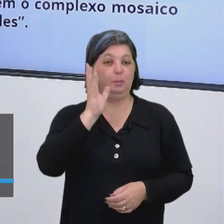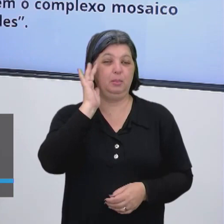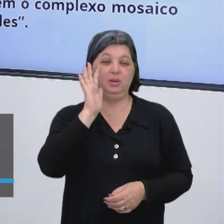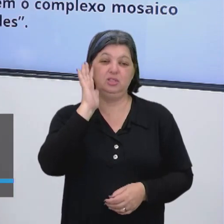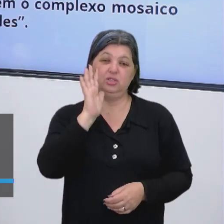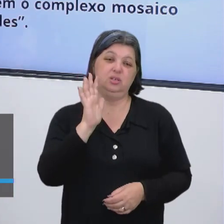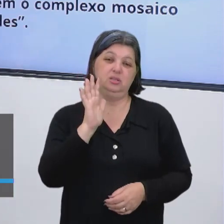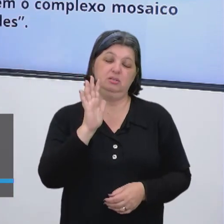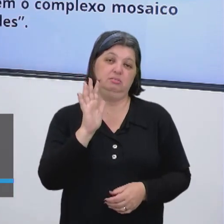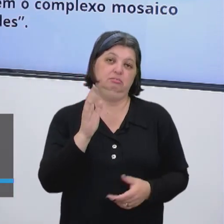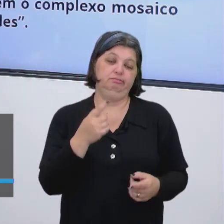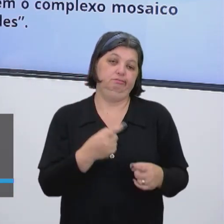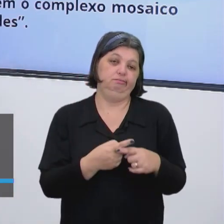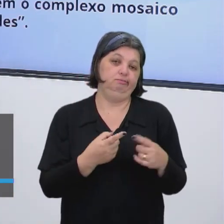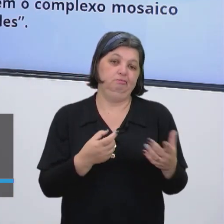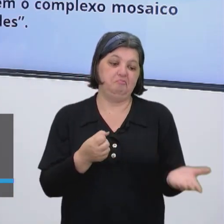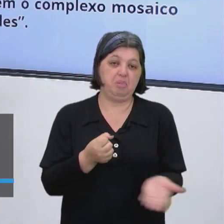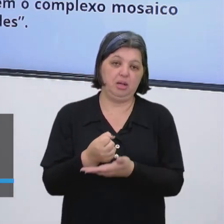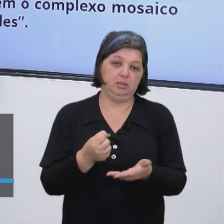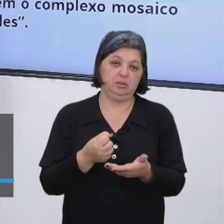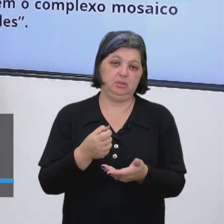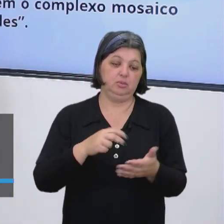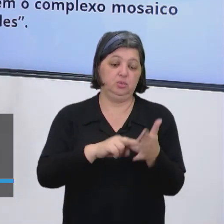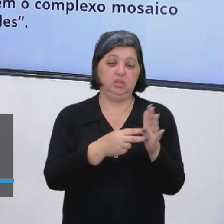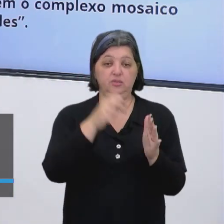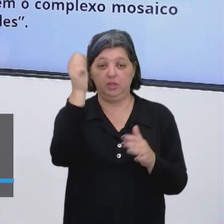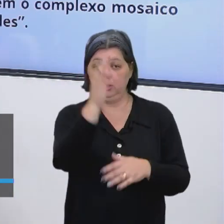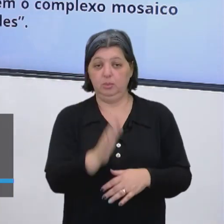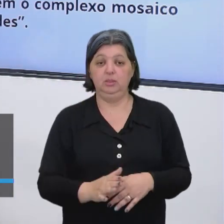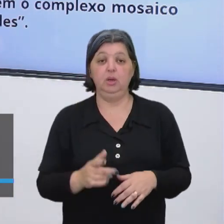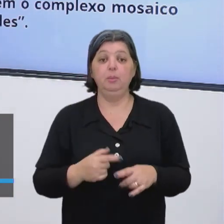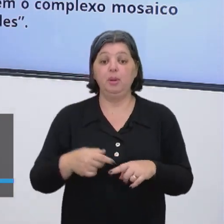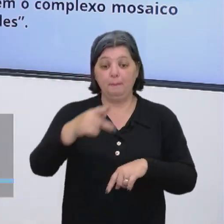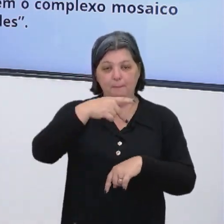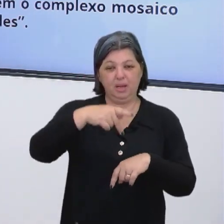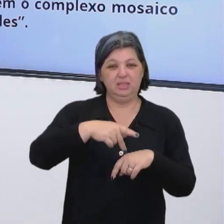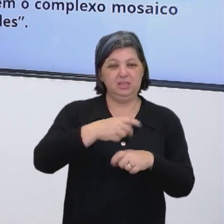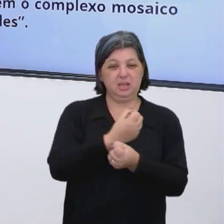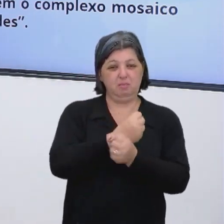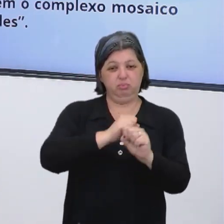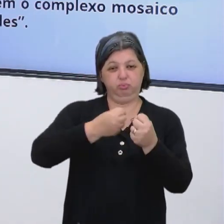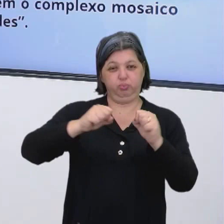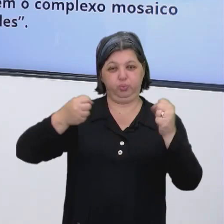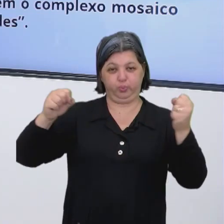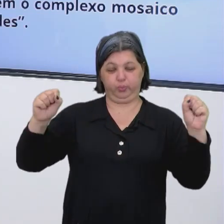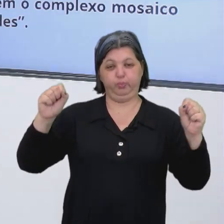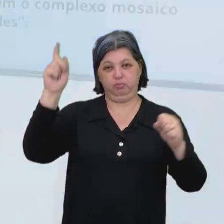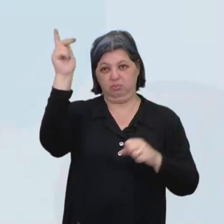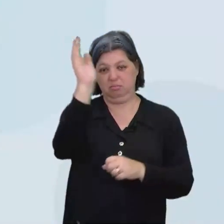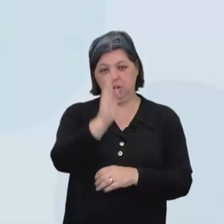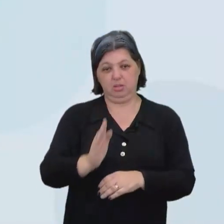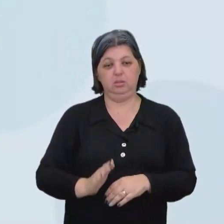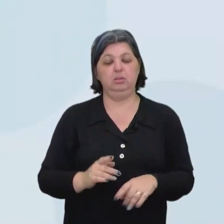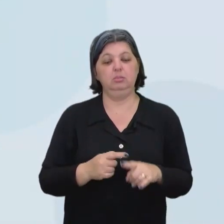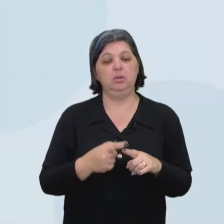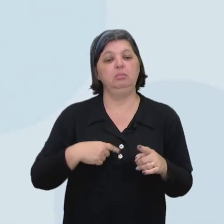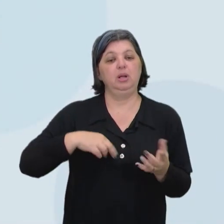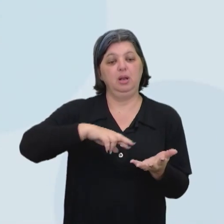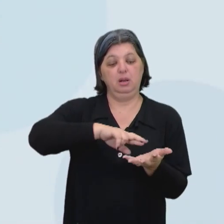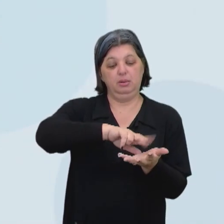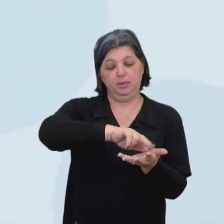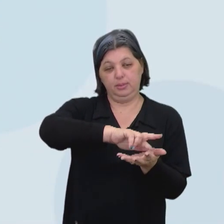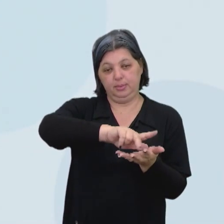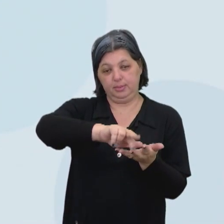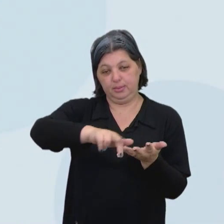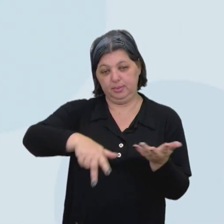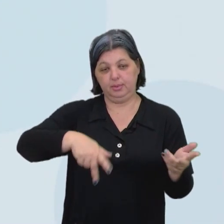muito vaga do que é o Brasil. Porque, na verdade, o nosso país é muito grande, né? E ele tem uma diversidade de povos que